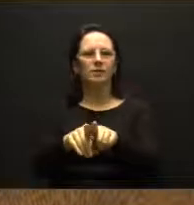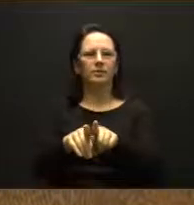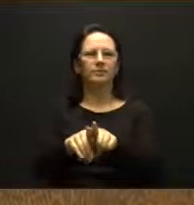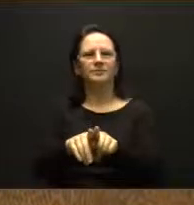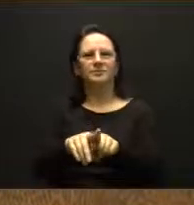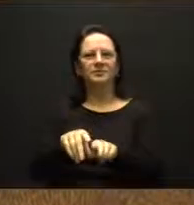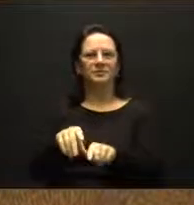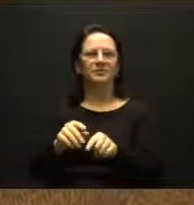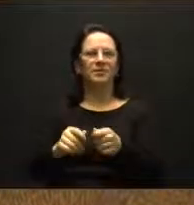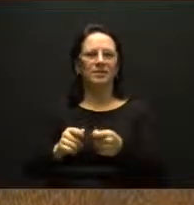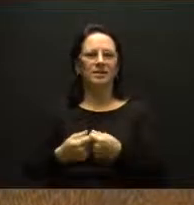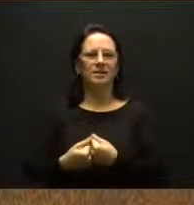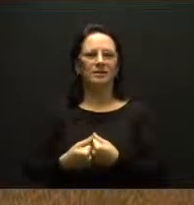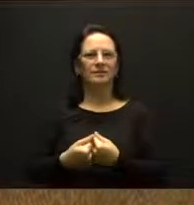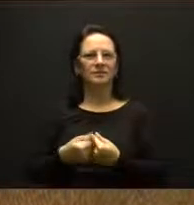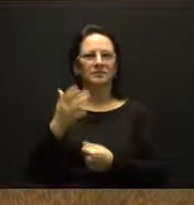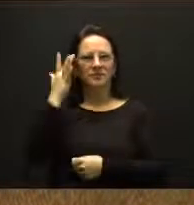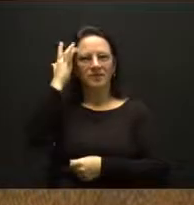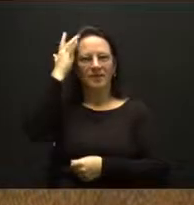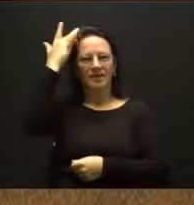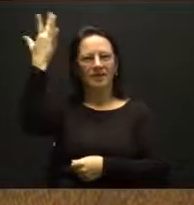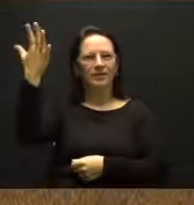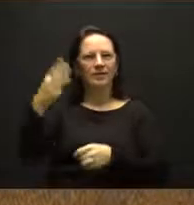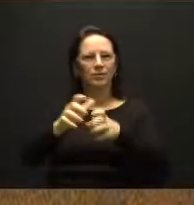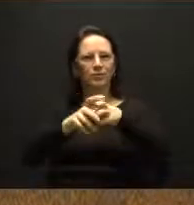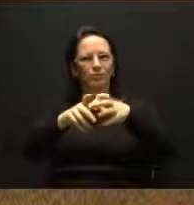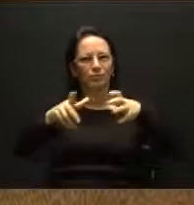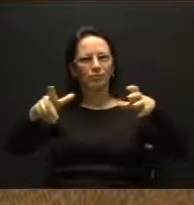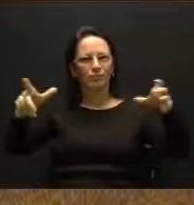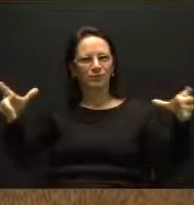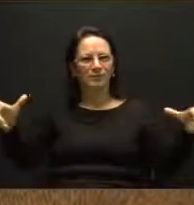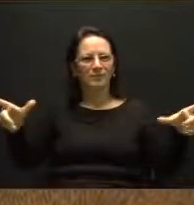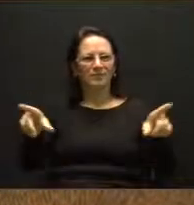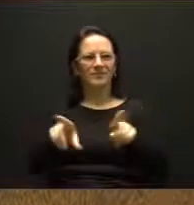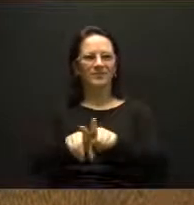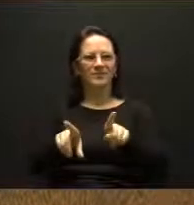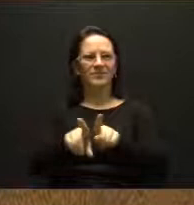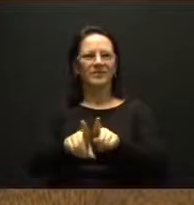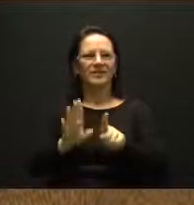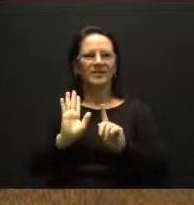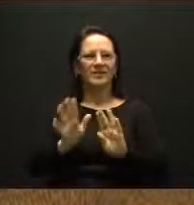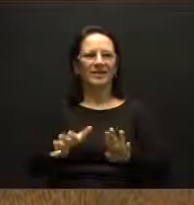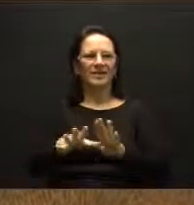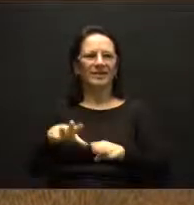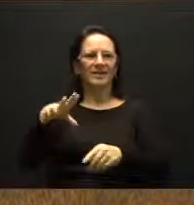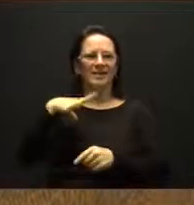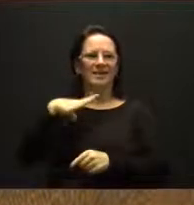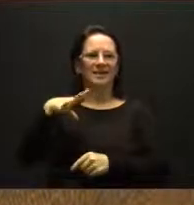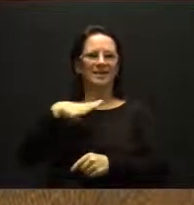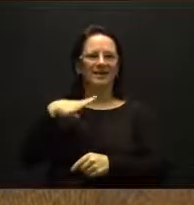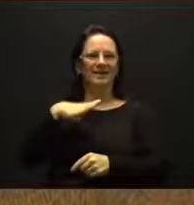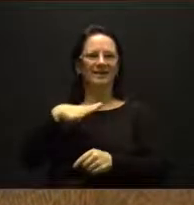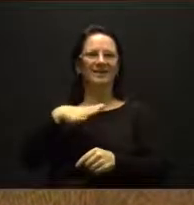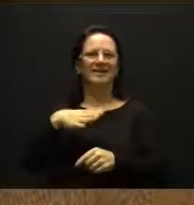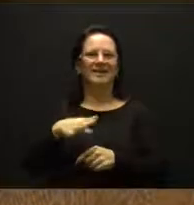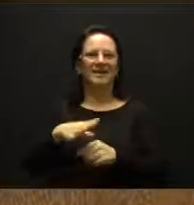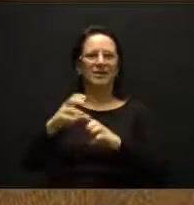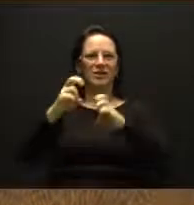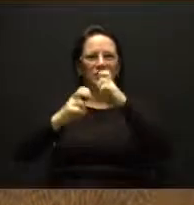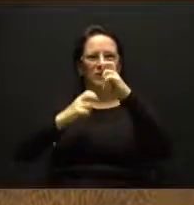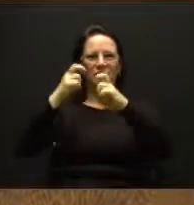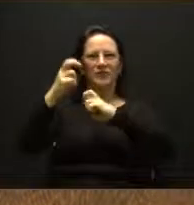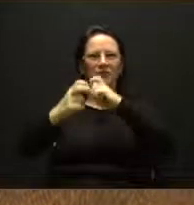malha ferroviária para facilitar uma futura ampliação nesse contexto a cidade tem maior malha ferroviária da